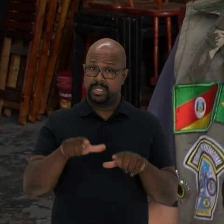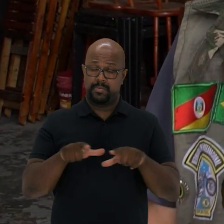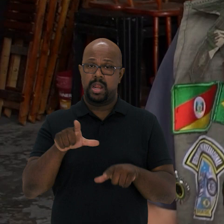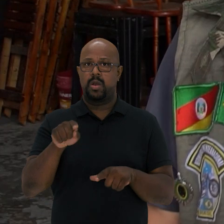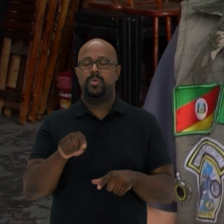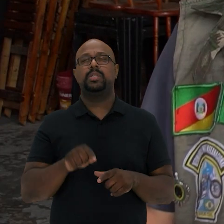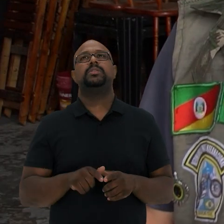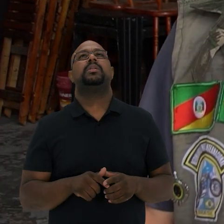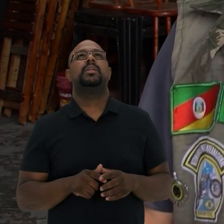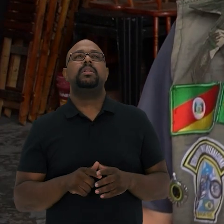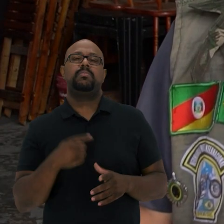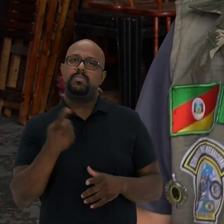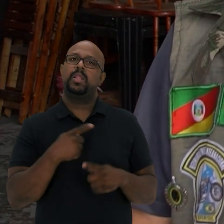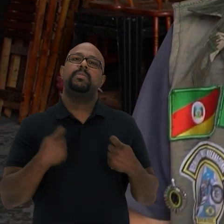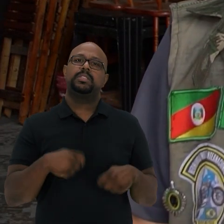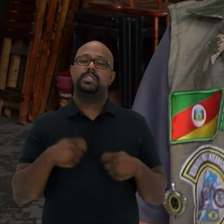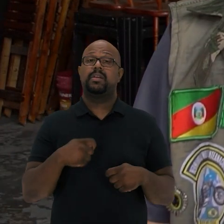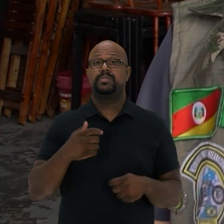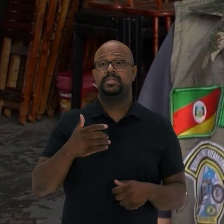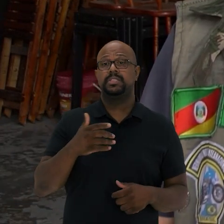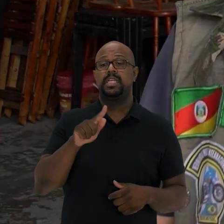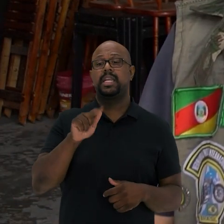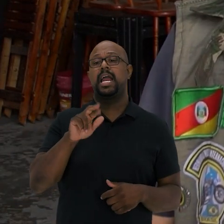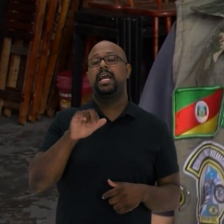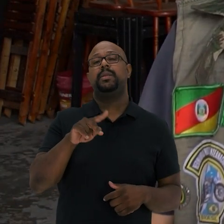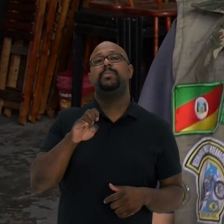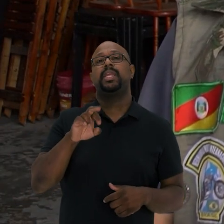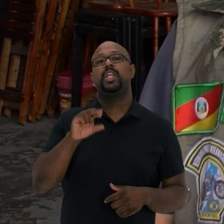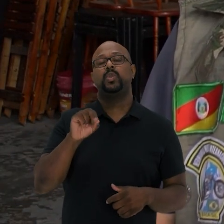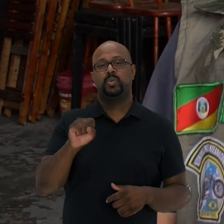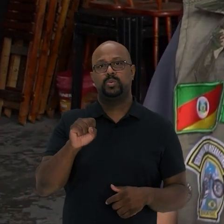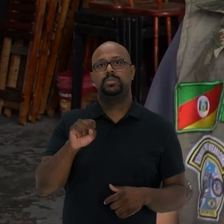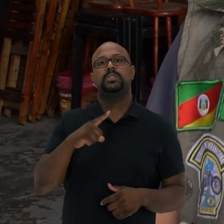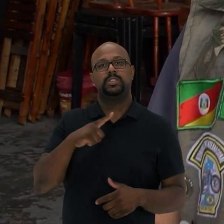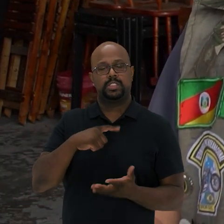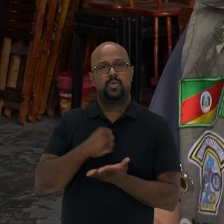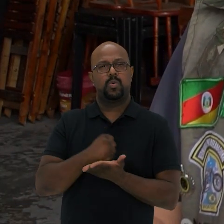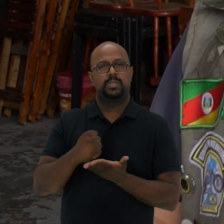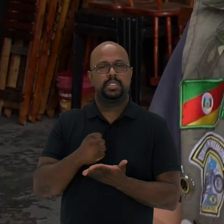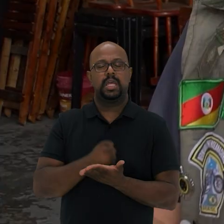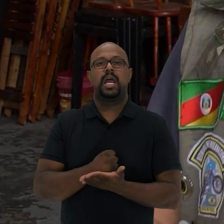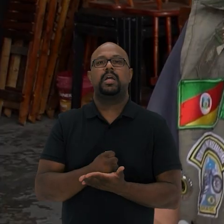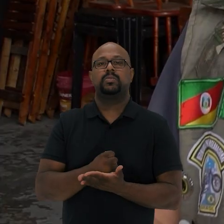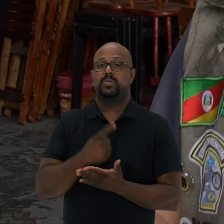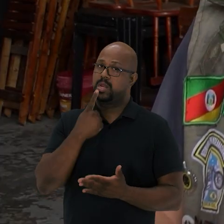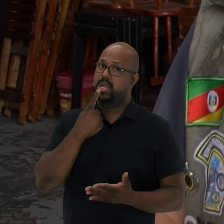se trabalhar com isso, né, nós precisávamos ser garimpeiros. E havia um